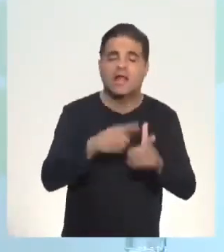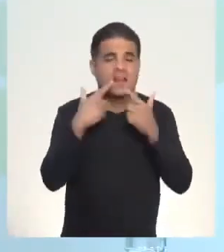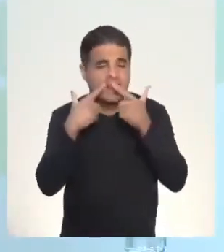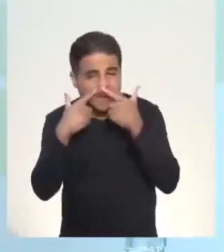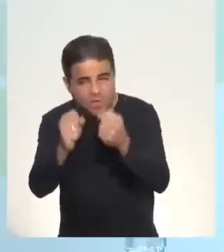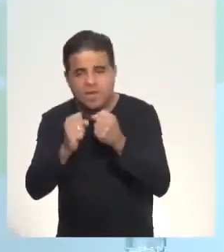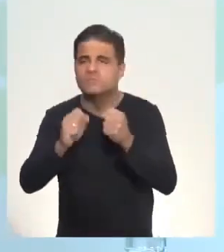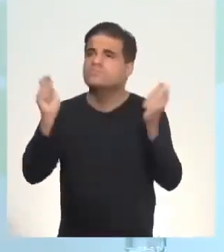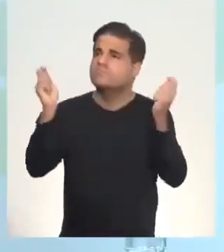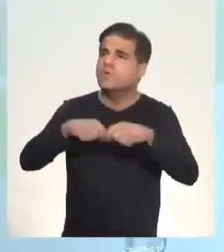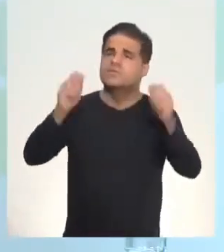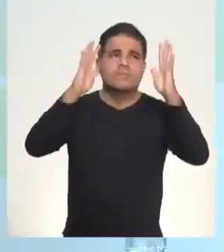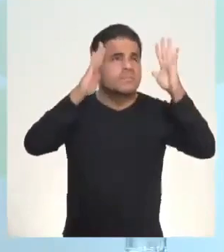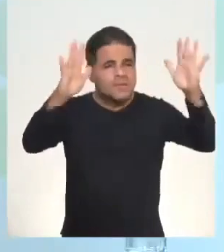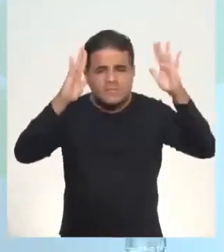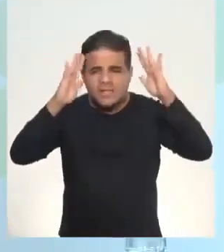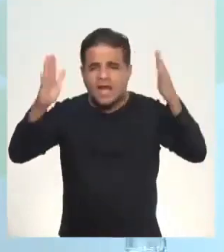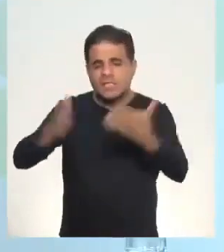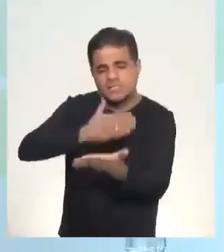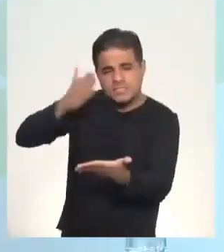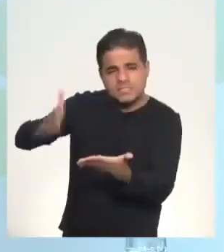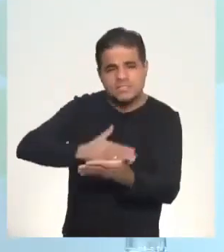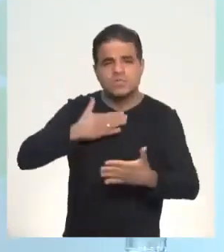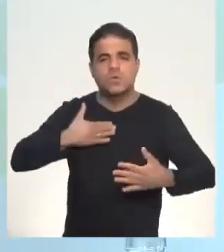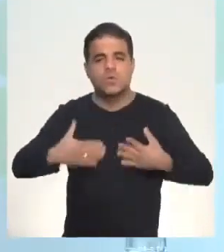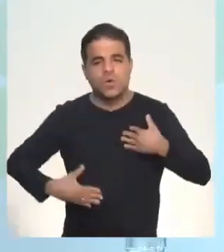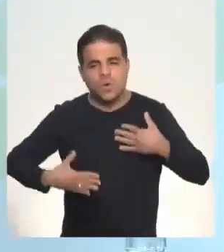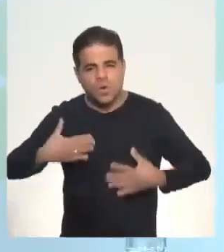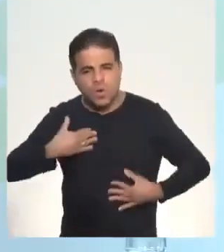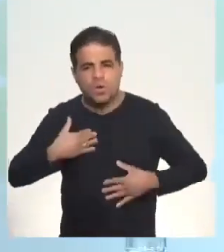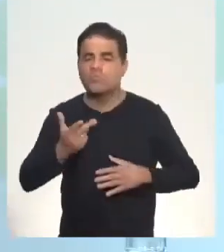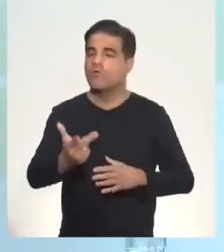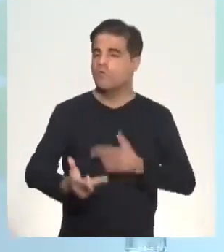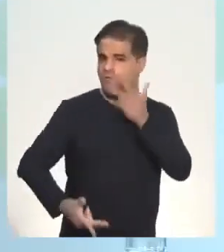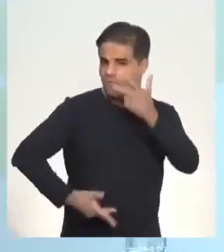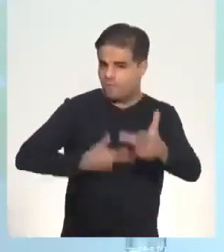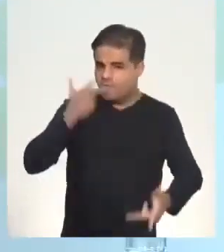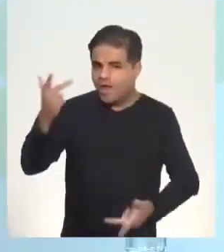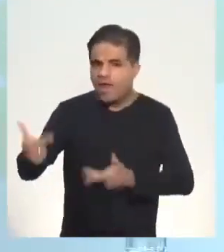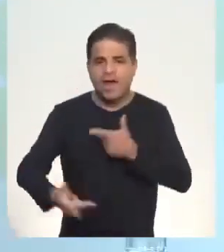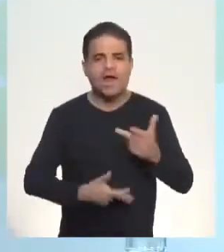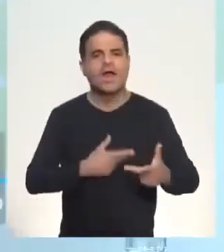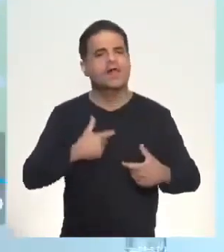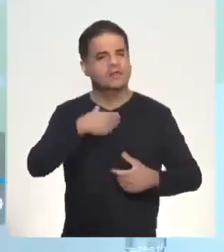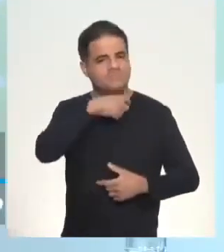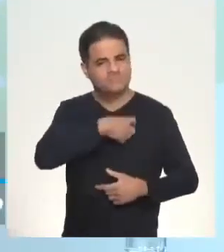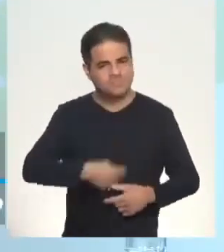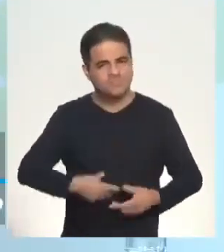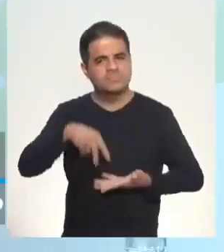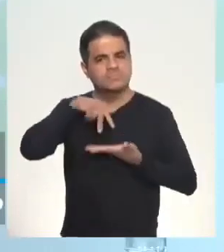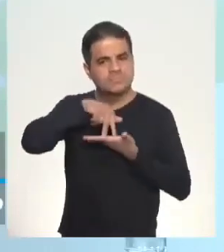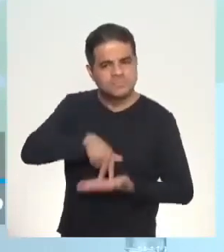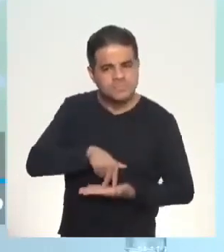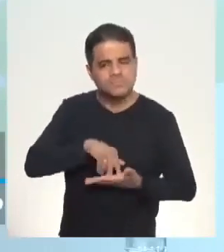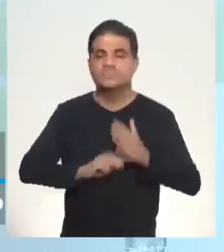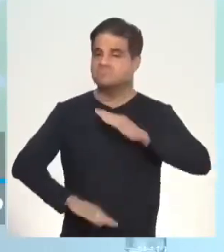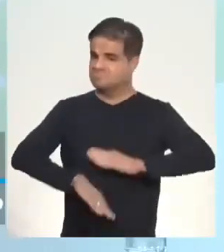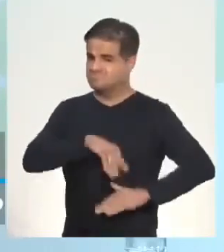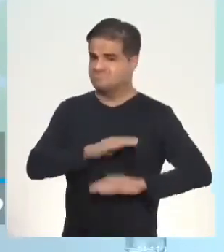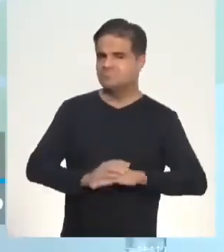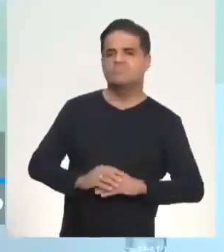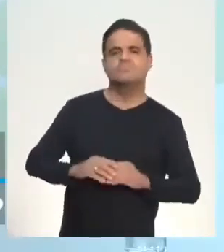A gente pode até pensar, né, naquele livro que fala O Corpo Fala. Então, as posições que você coloca, às vezes, a mão,